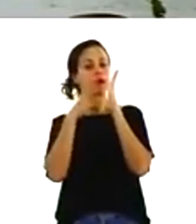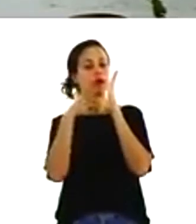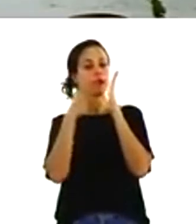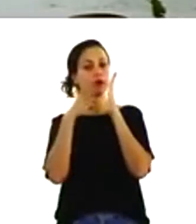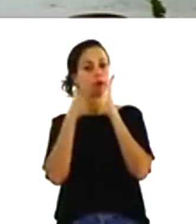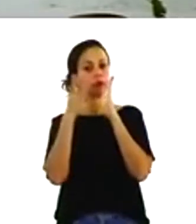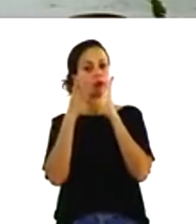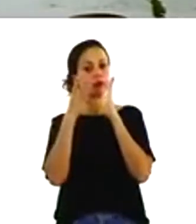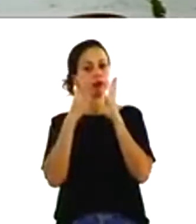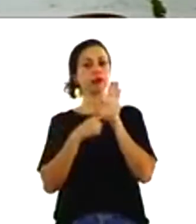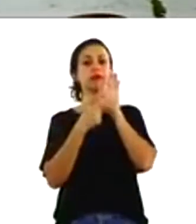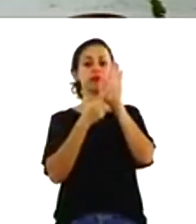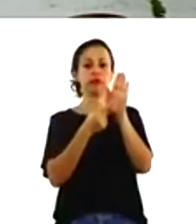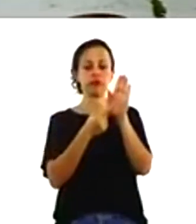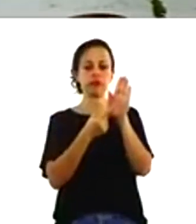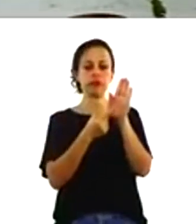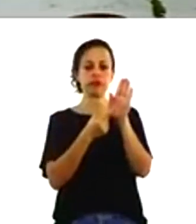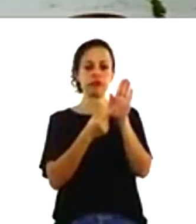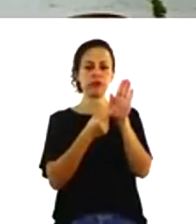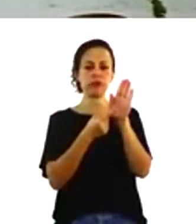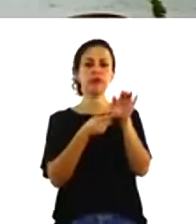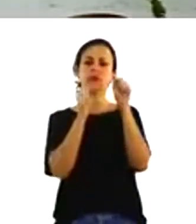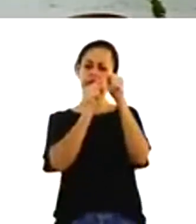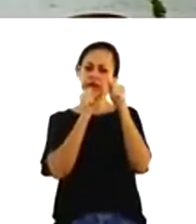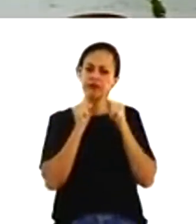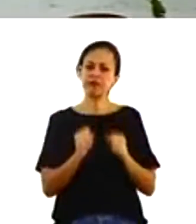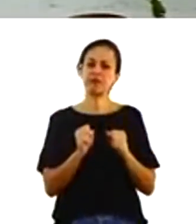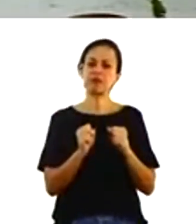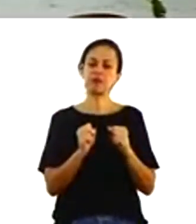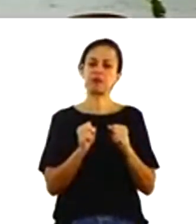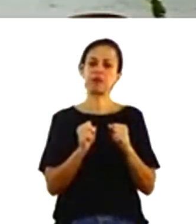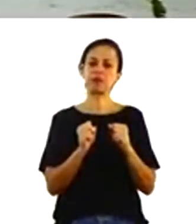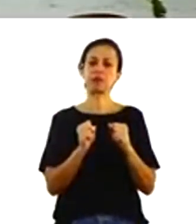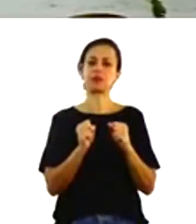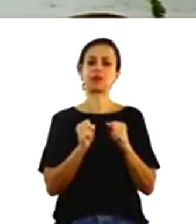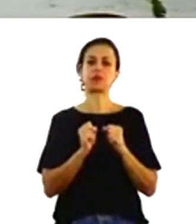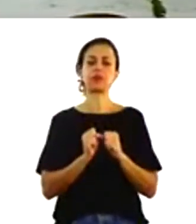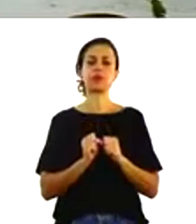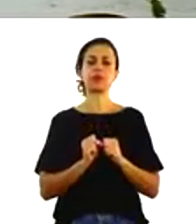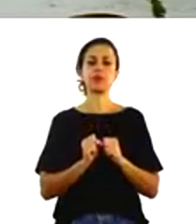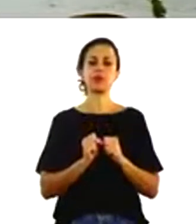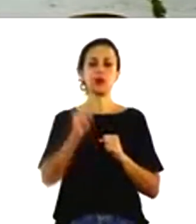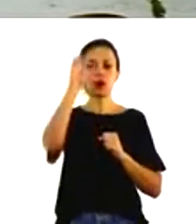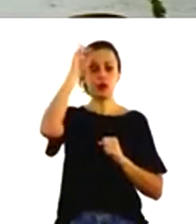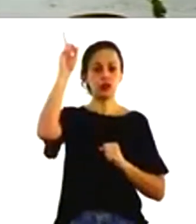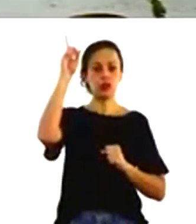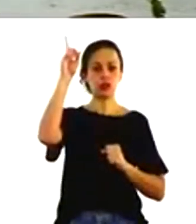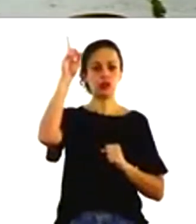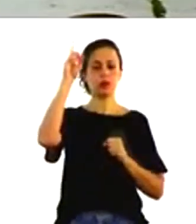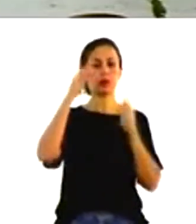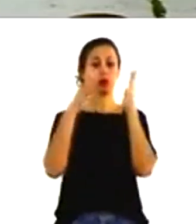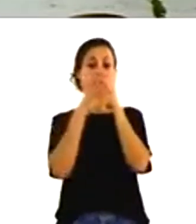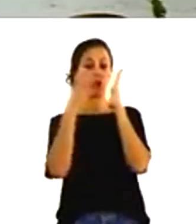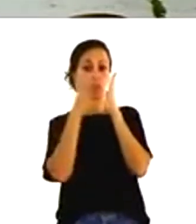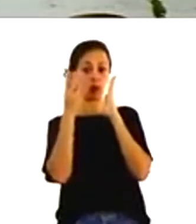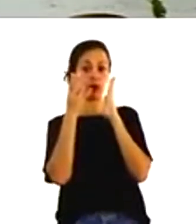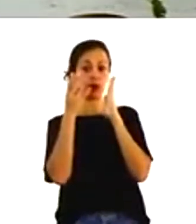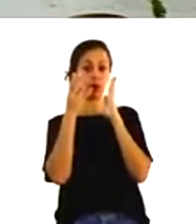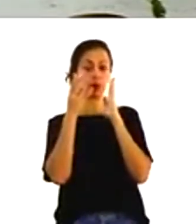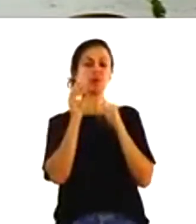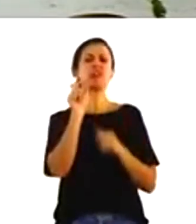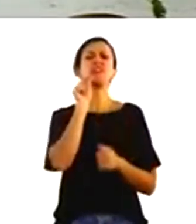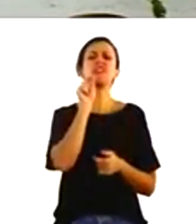no poder, segundo esse texto. E o quarto é para quem, ou de